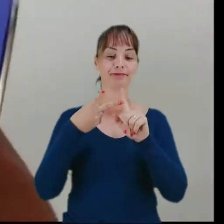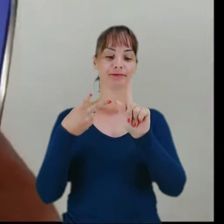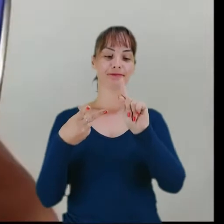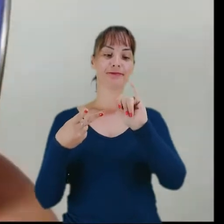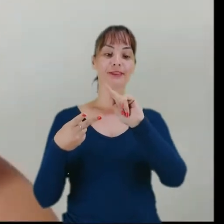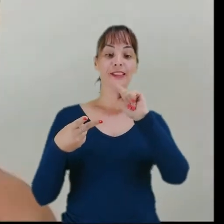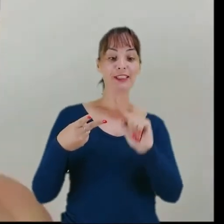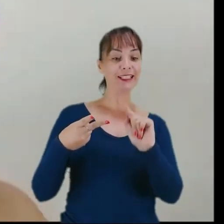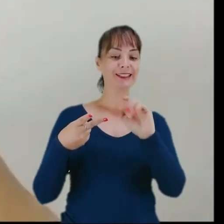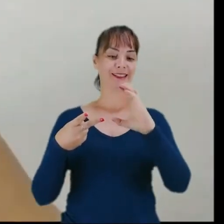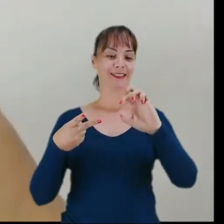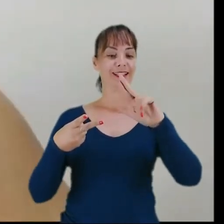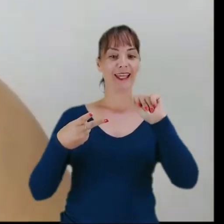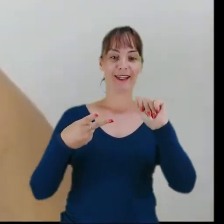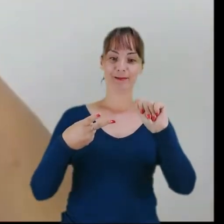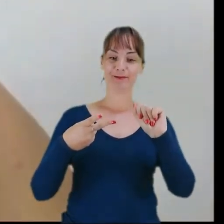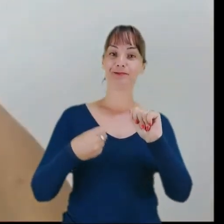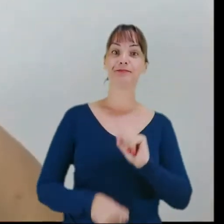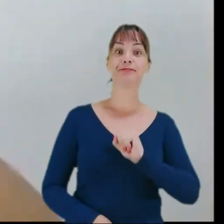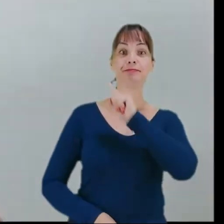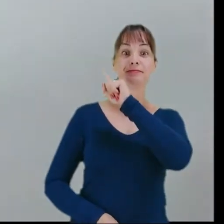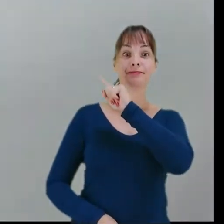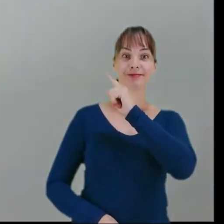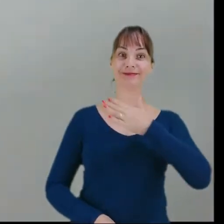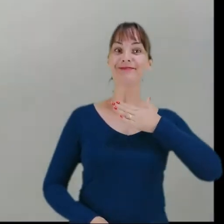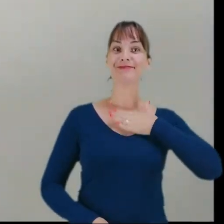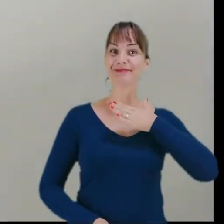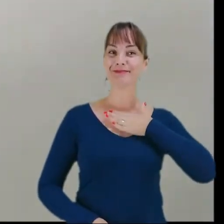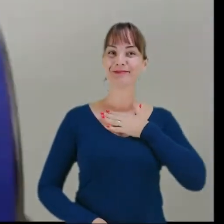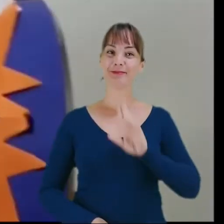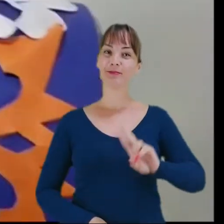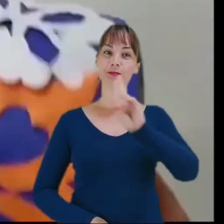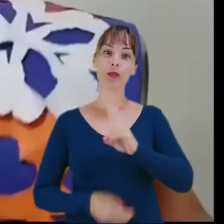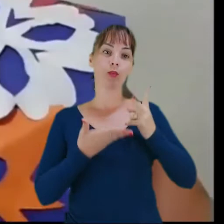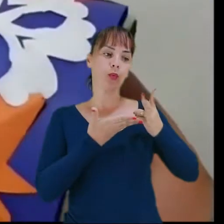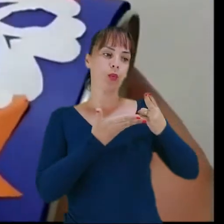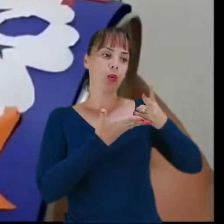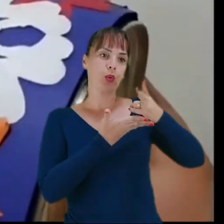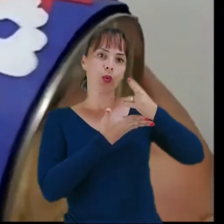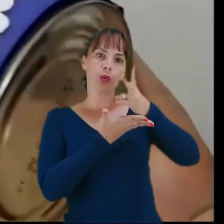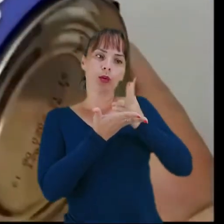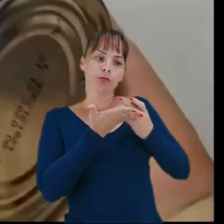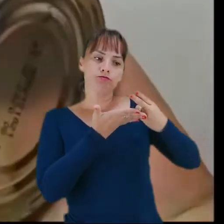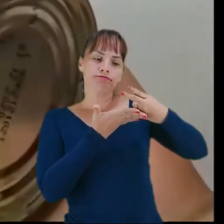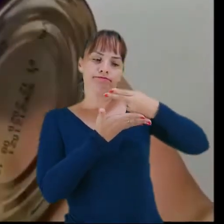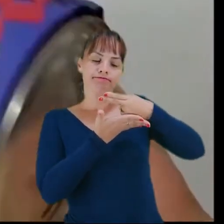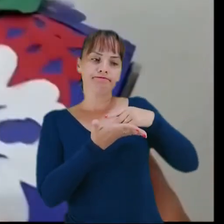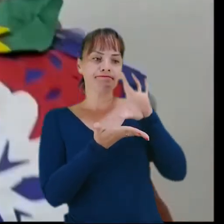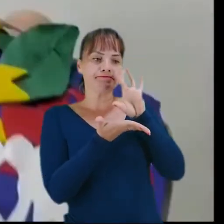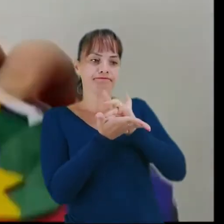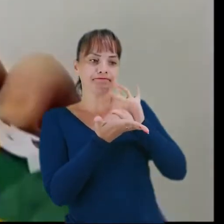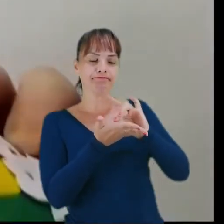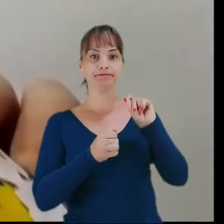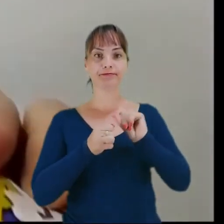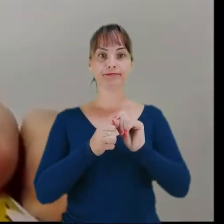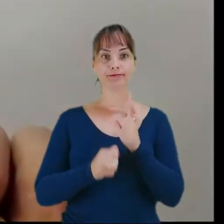E esta é a minha composição. Eu utilizei o recorte e a colagem, fazendo flores